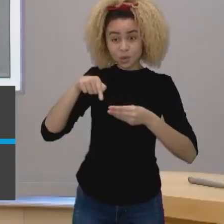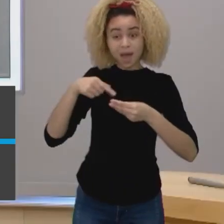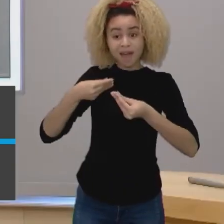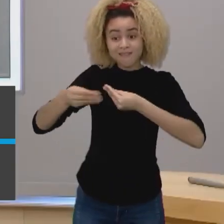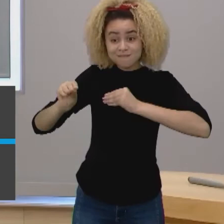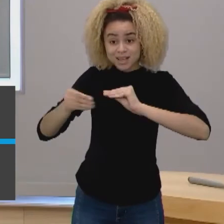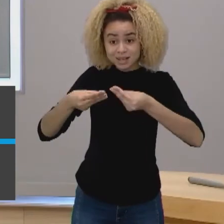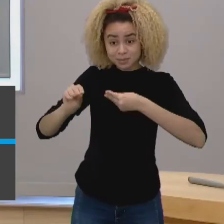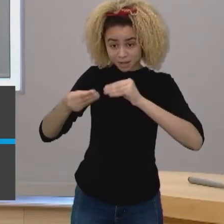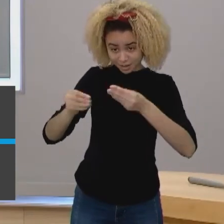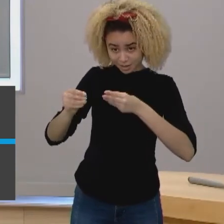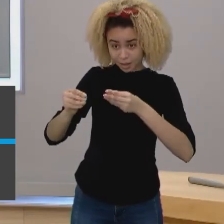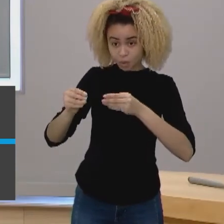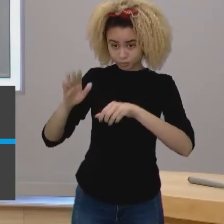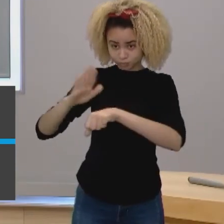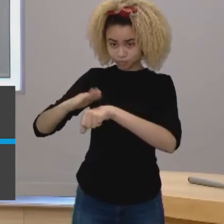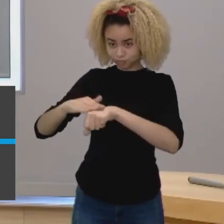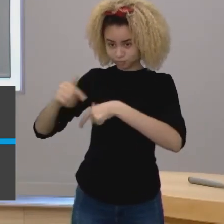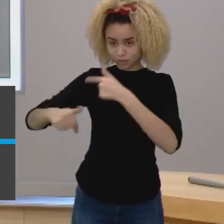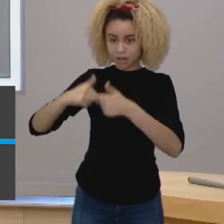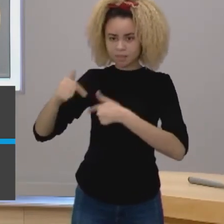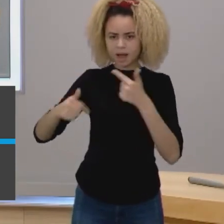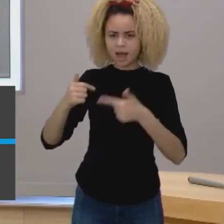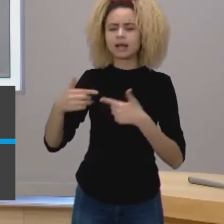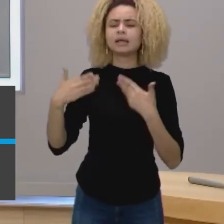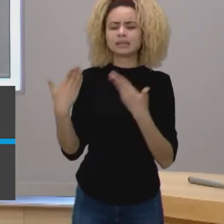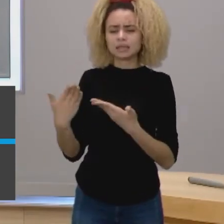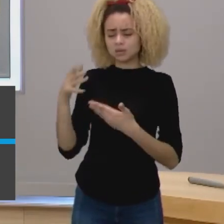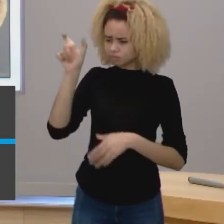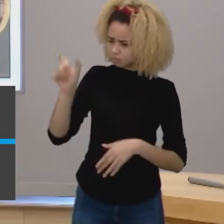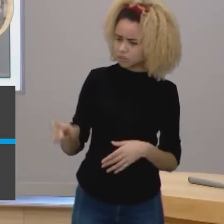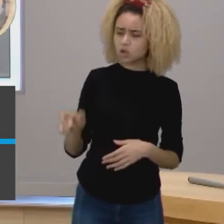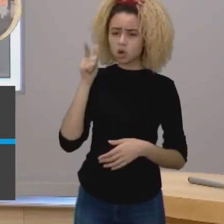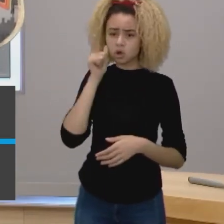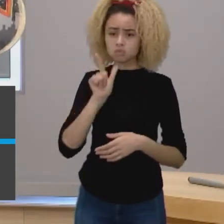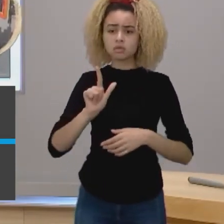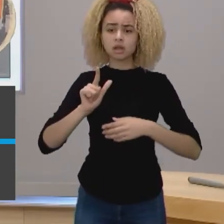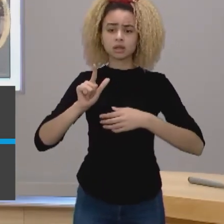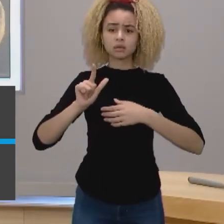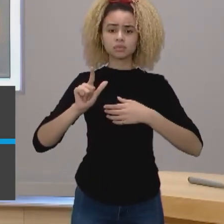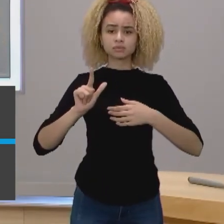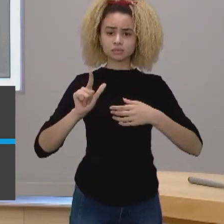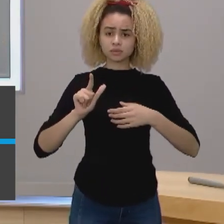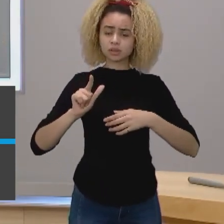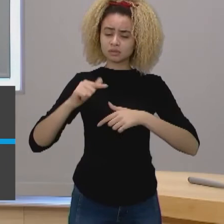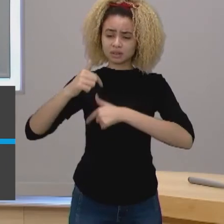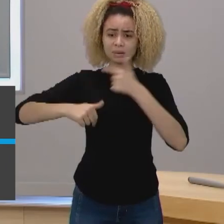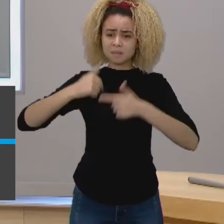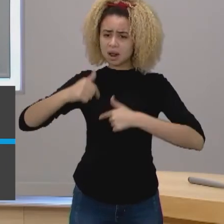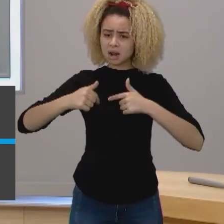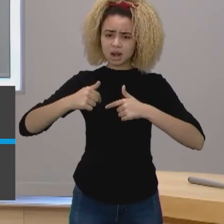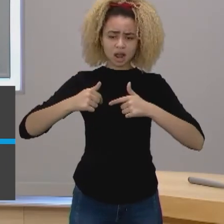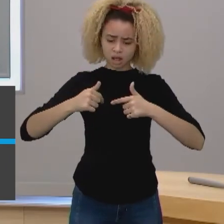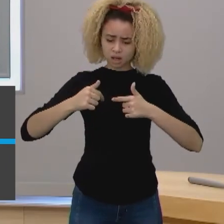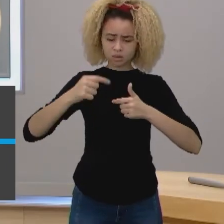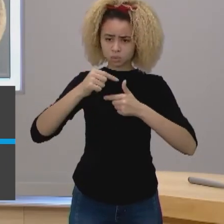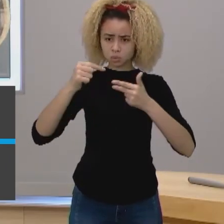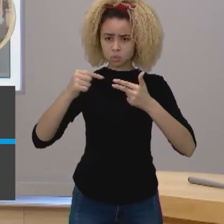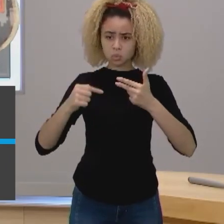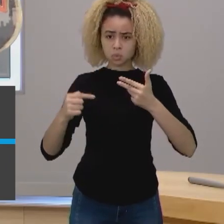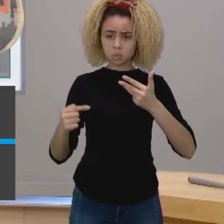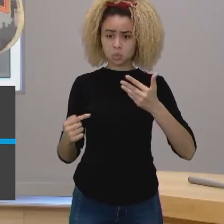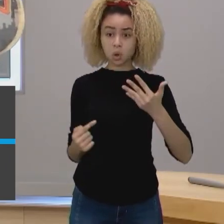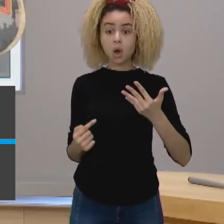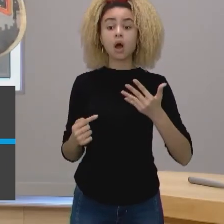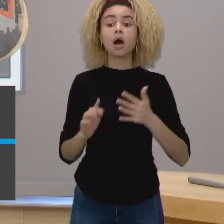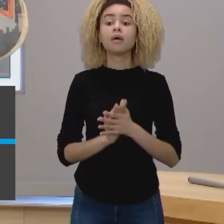da produção. Então, essa pessoa ela vai ser polivalente também, ou seja, ela vai trabalhar em várias frentes.